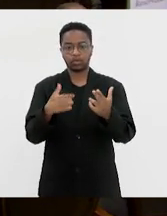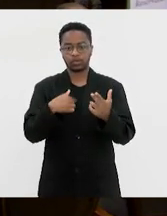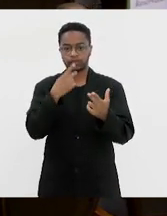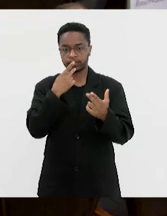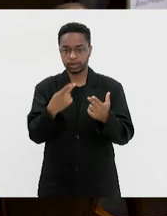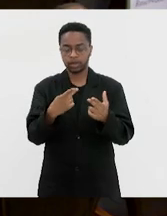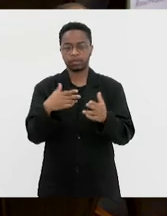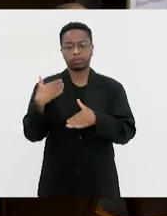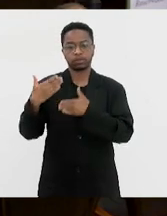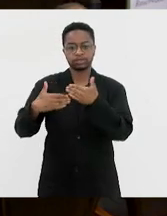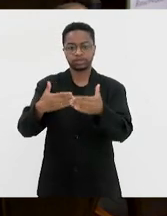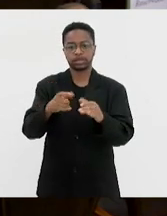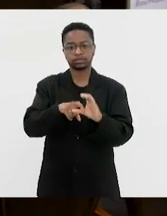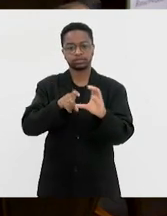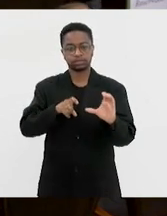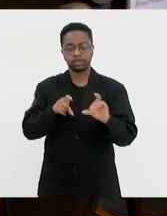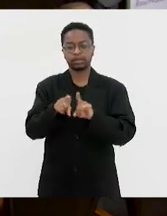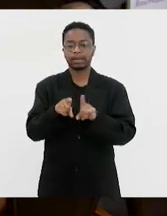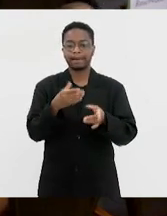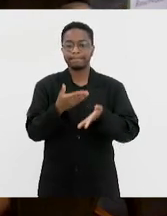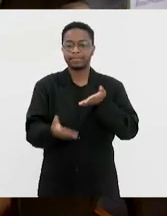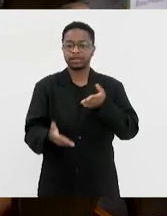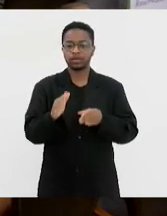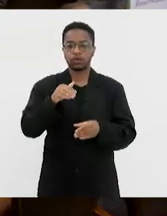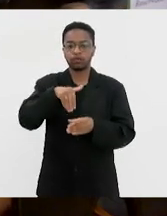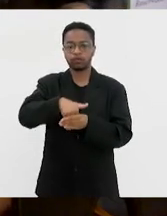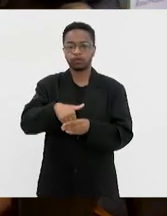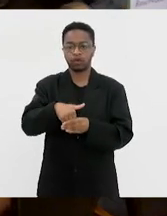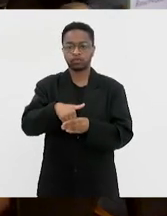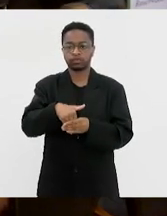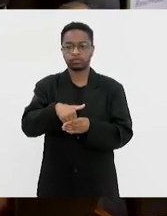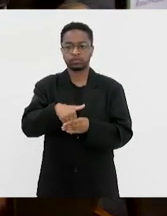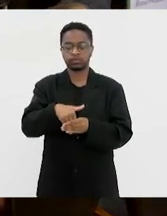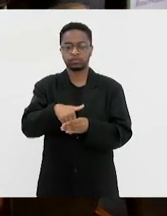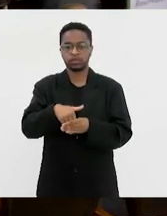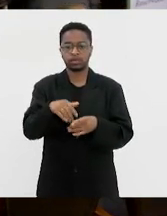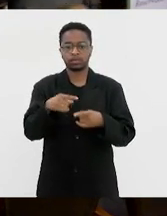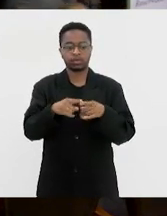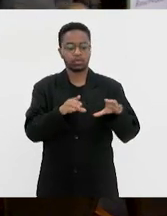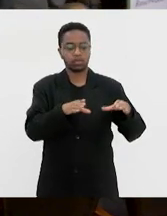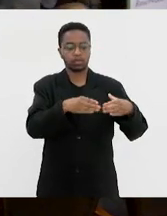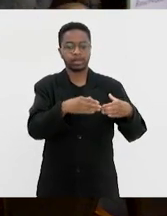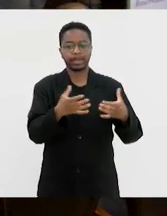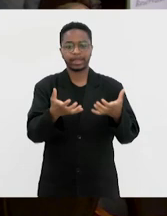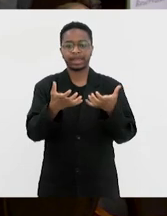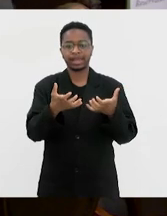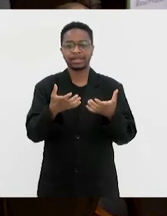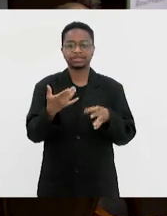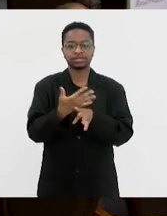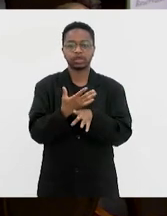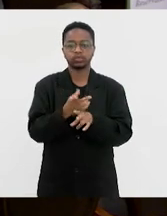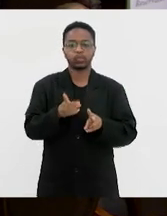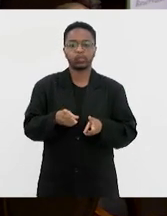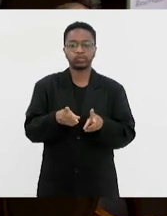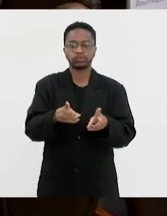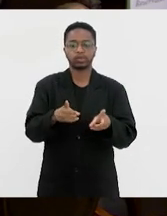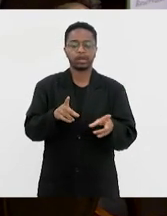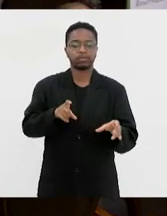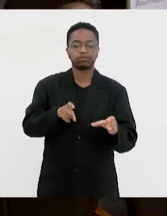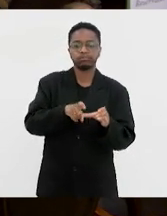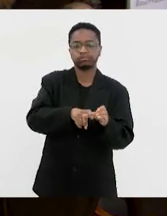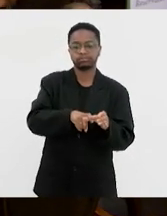emancipação e acabou perdendo a eleição para aqueles que queriam que a cidade não se emancipasse. Talvez